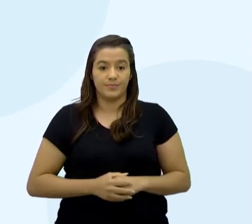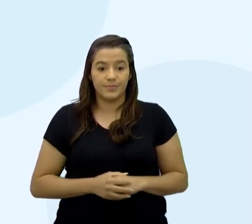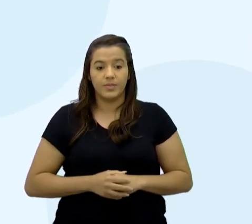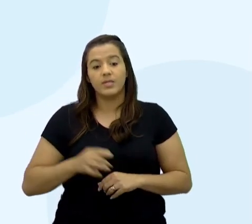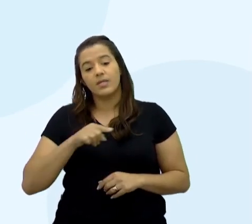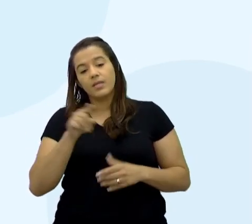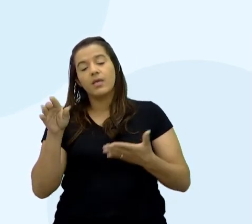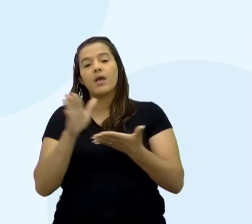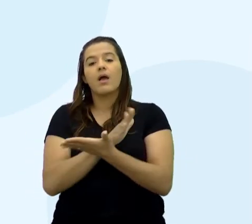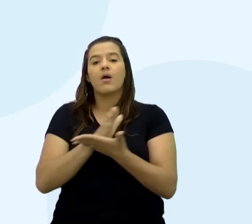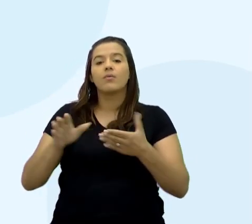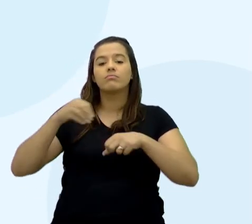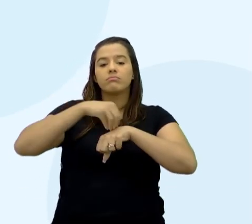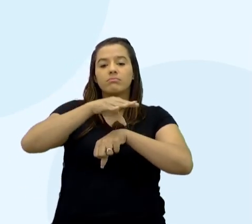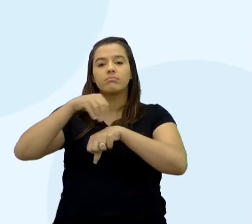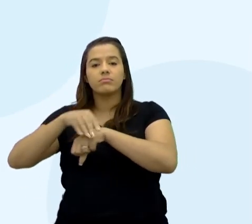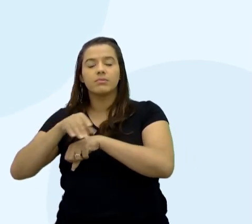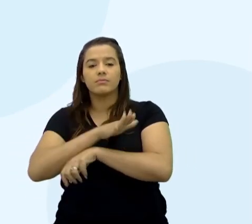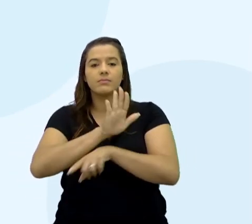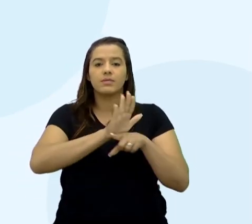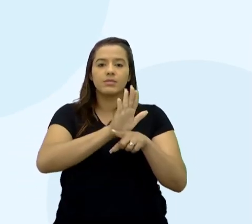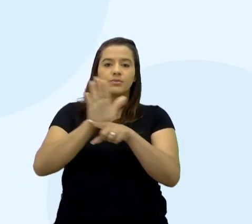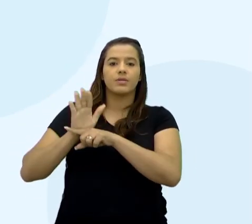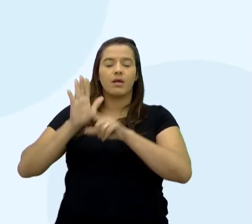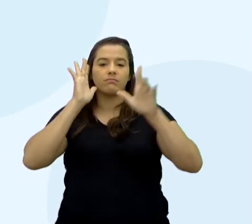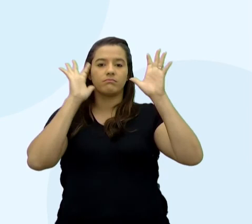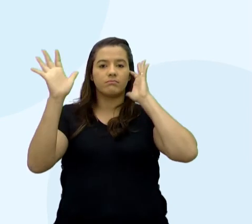alguns pontos para reflexão. O